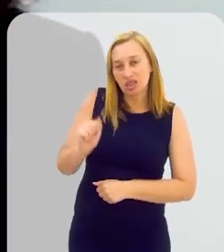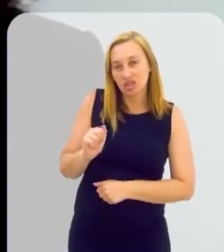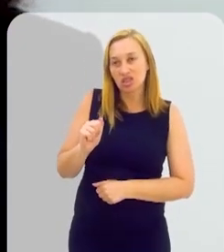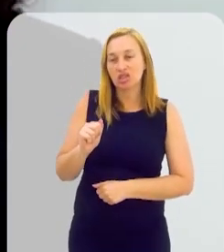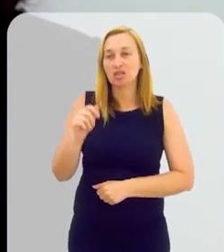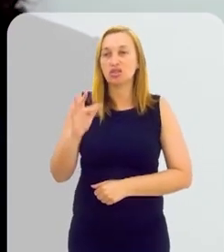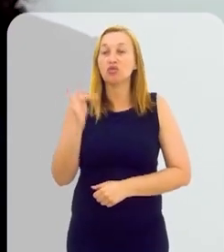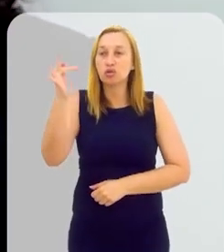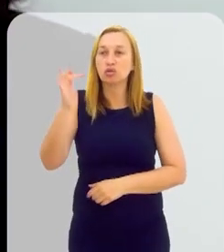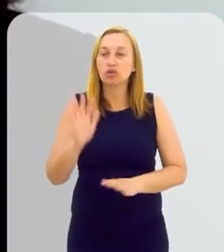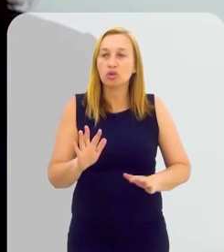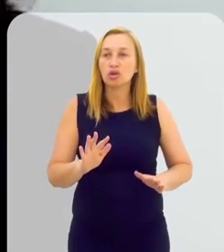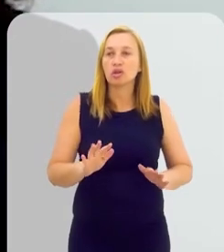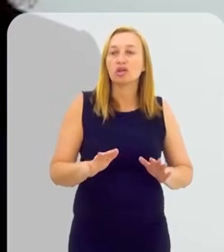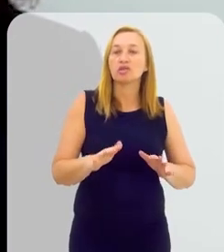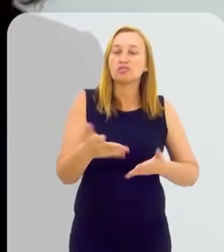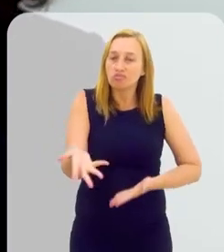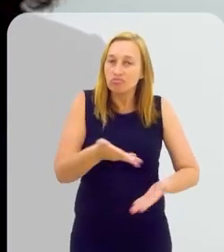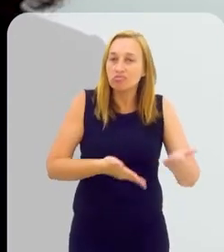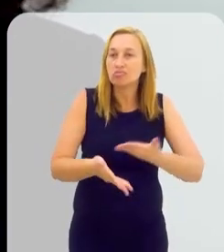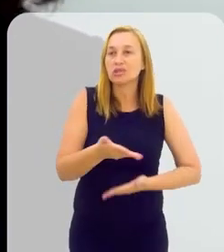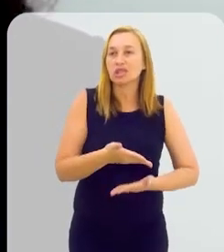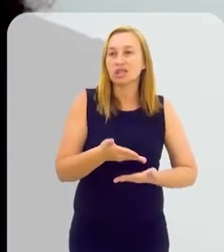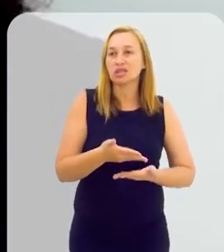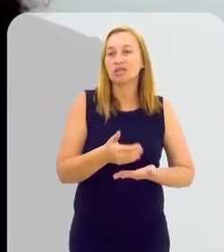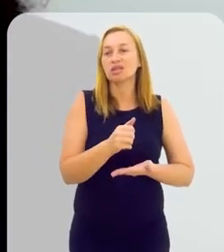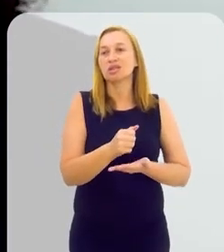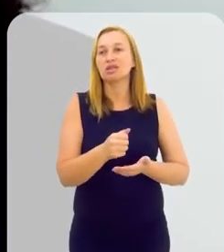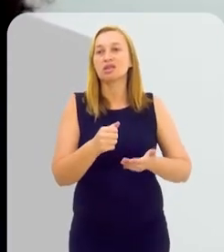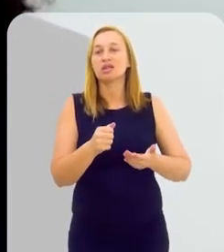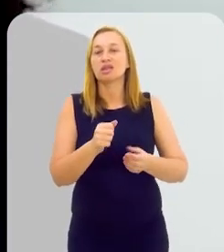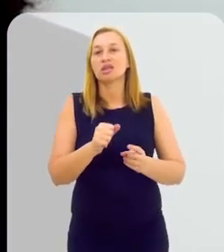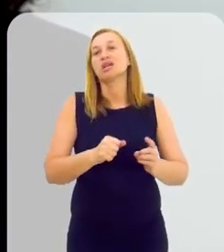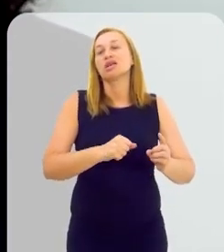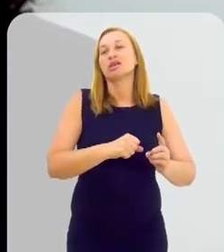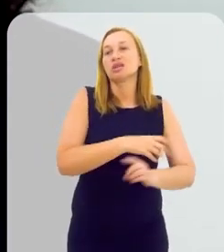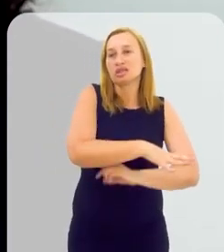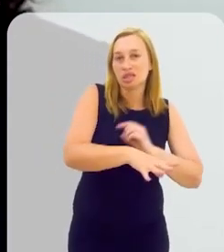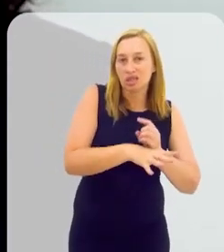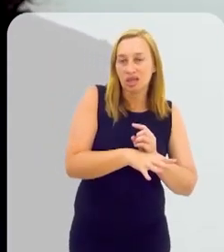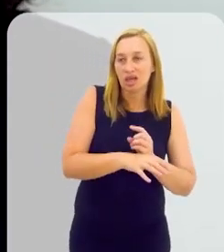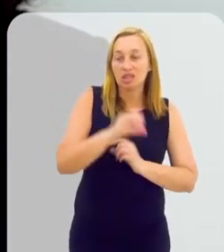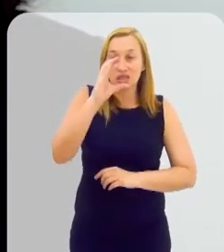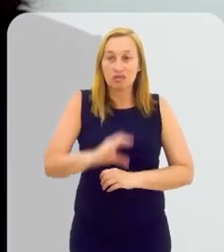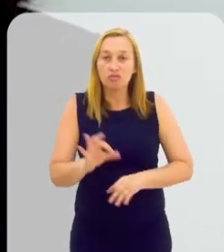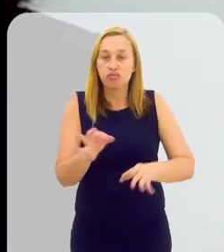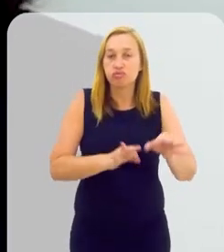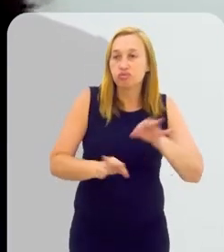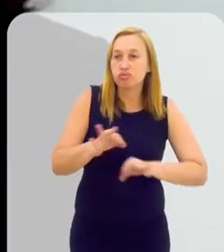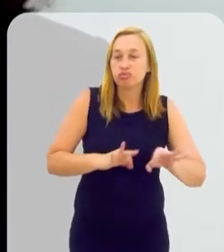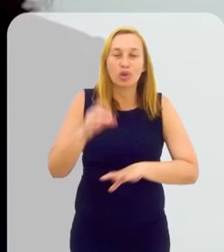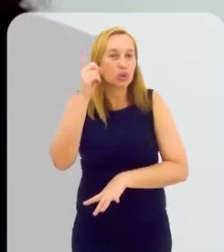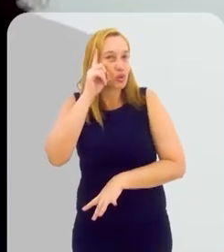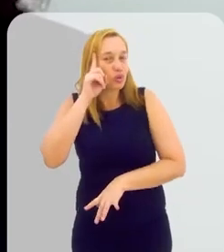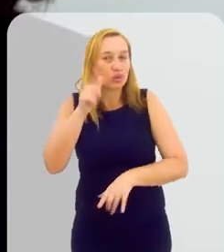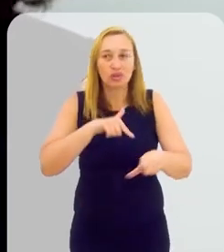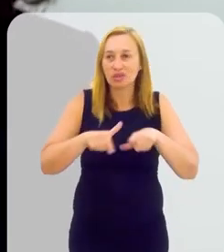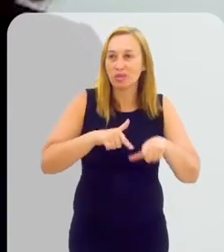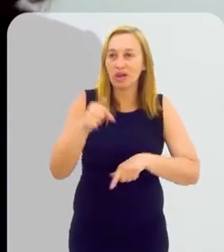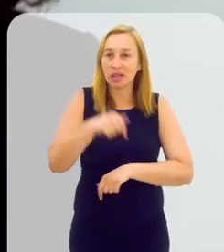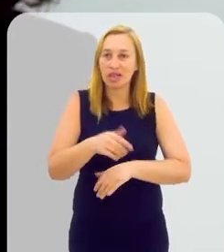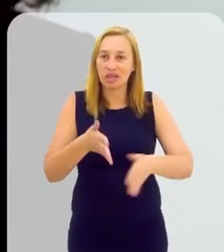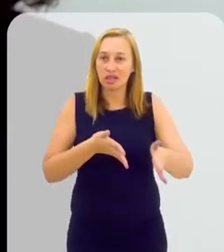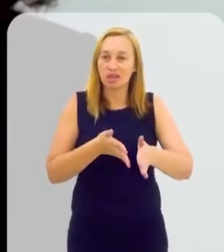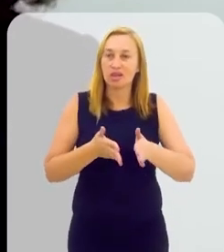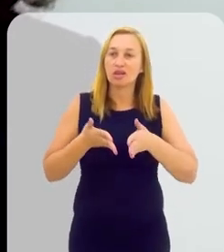essa agenda de futuro com o desejo e também com a participação, né, da sociedade civil organizada, no dia a dia e